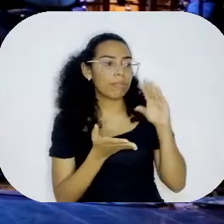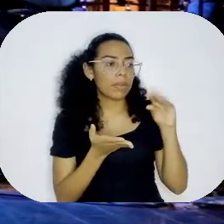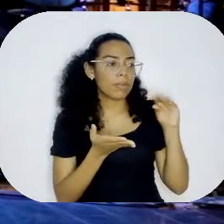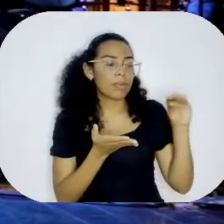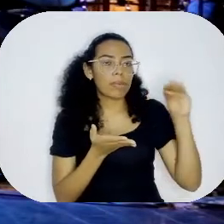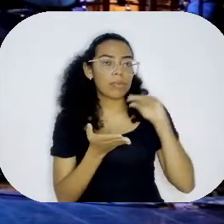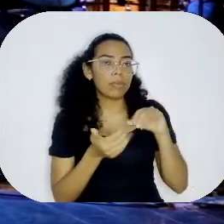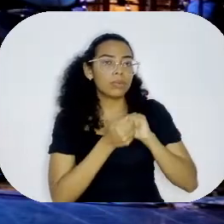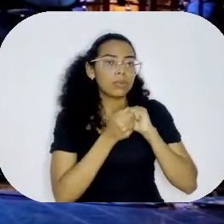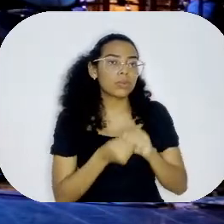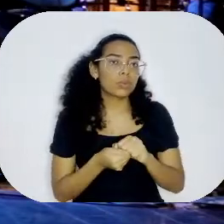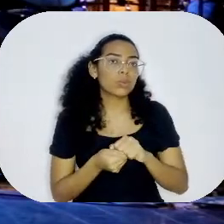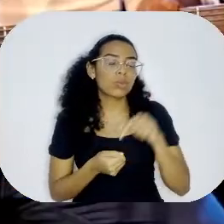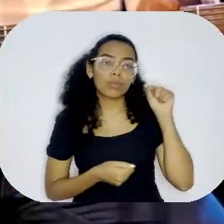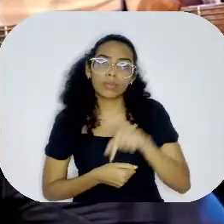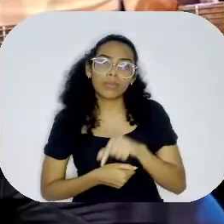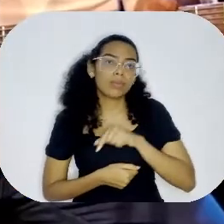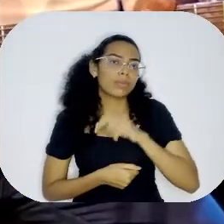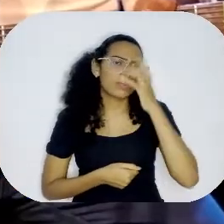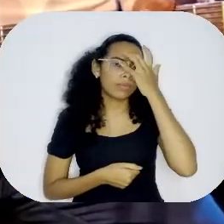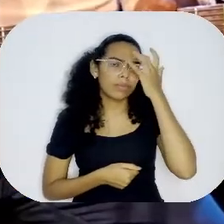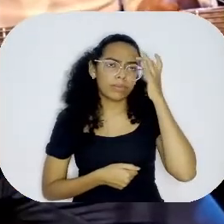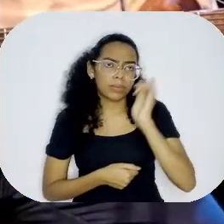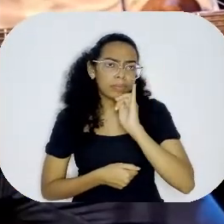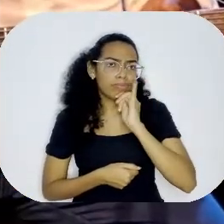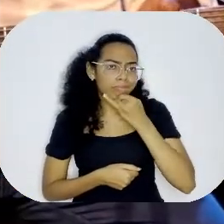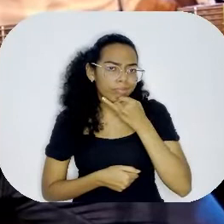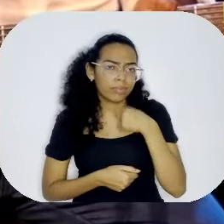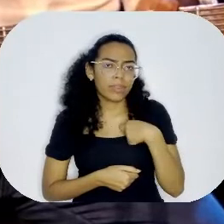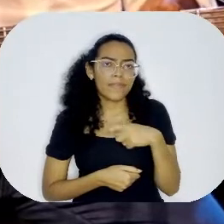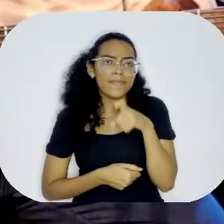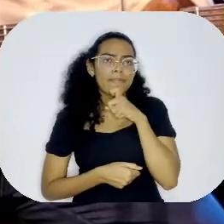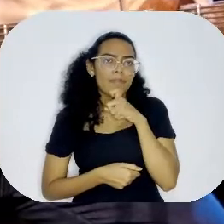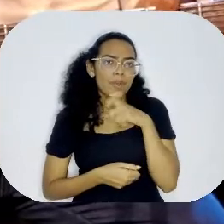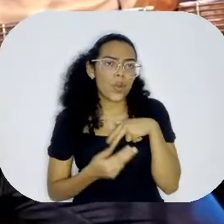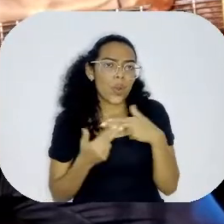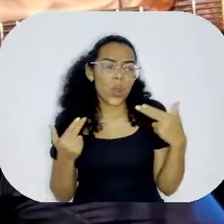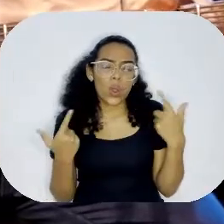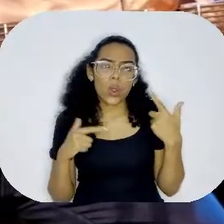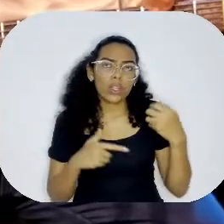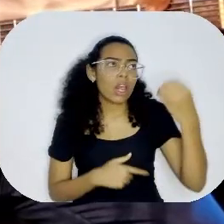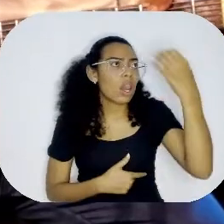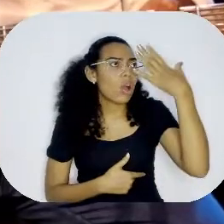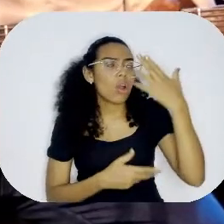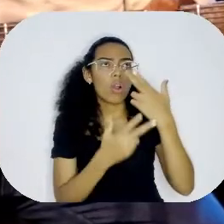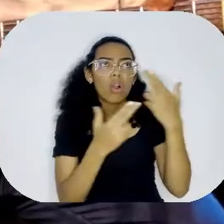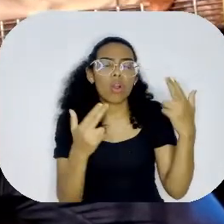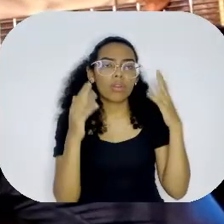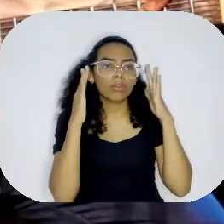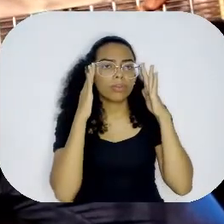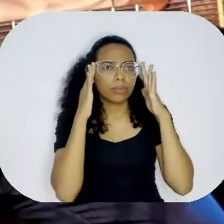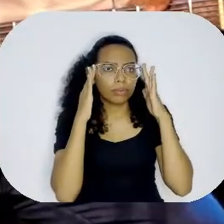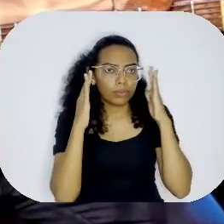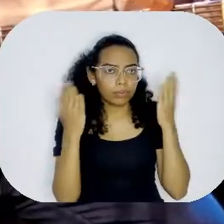dele, em outra cidade na região, na Lapônia. E me disseram, rapaz, o povo aqui está deprimido, esse período agora é triste, é muito frio, é não sei o quê, não tem luz e